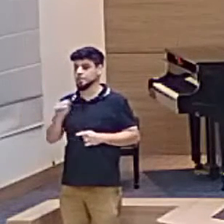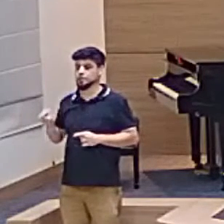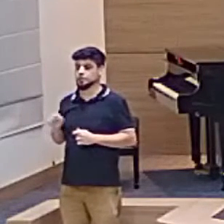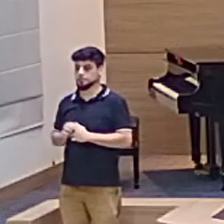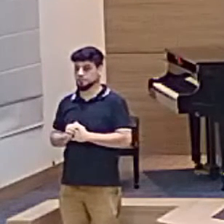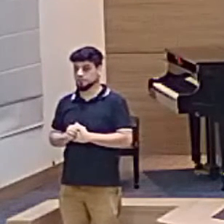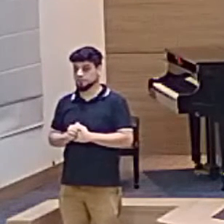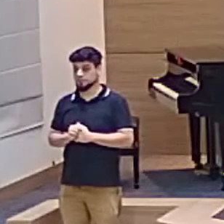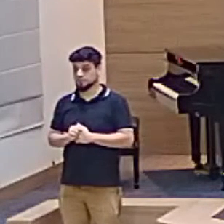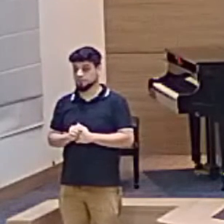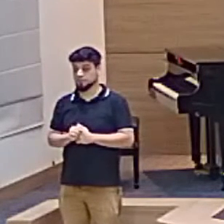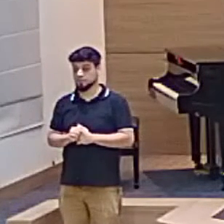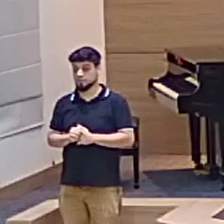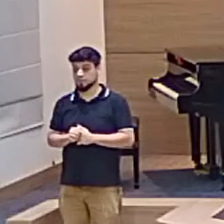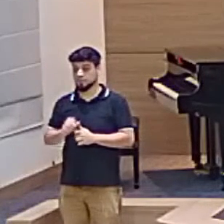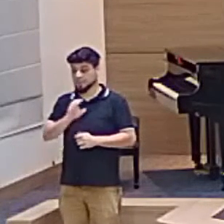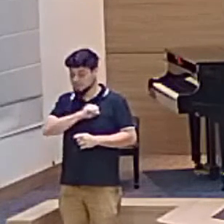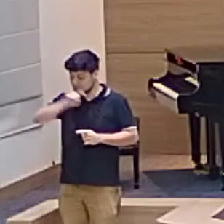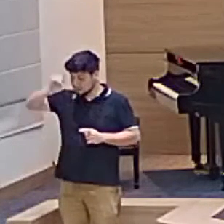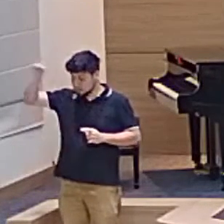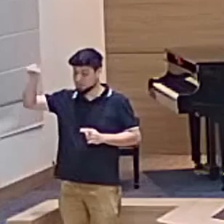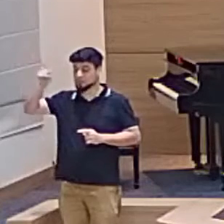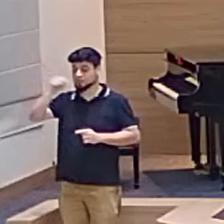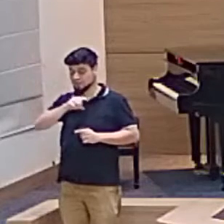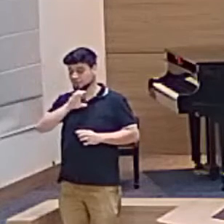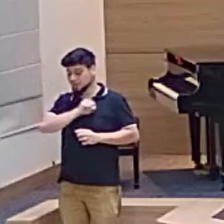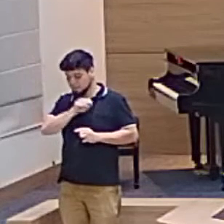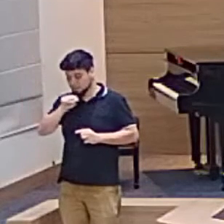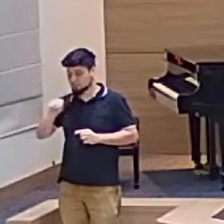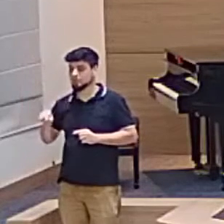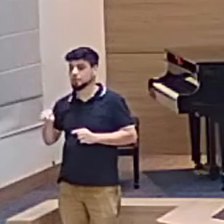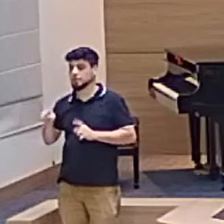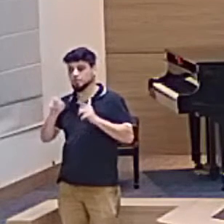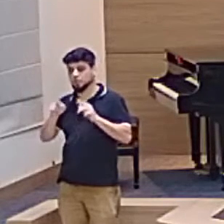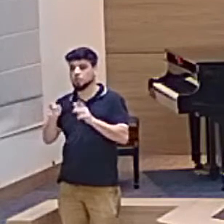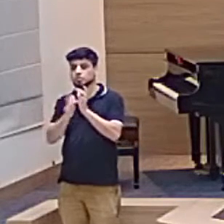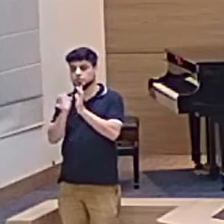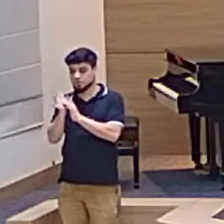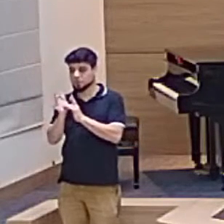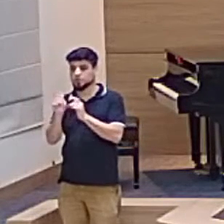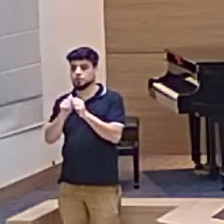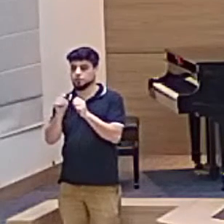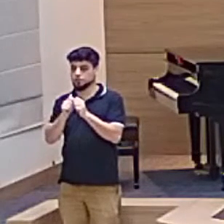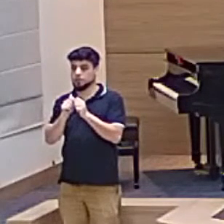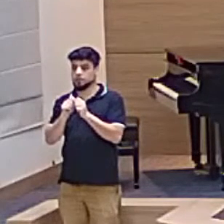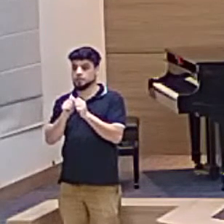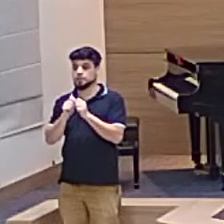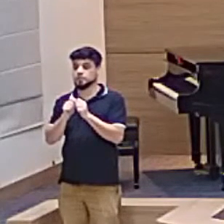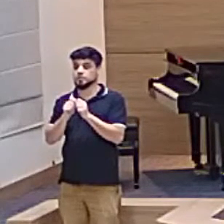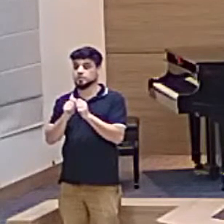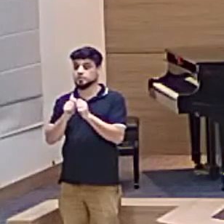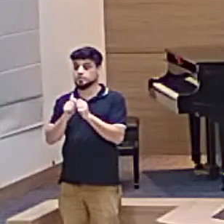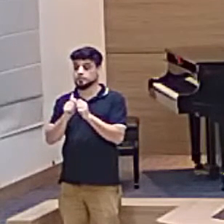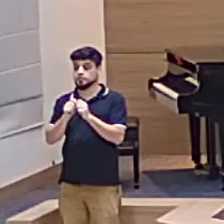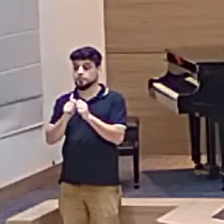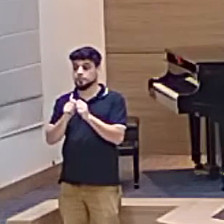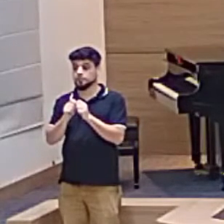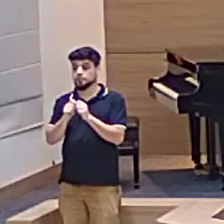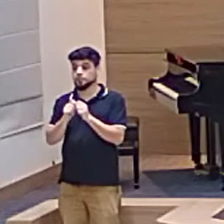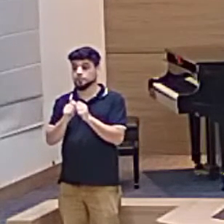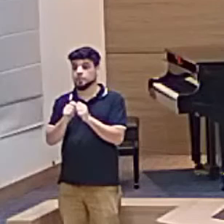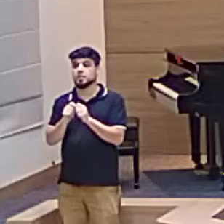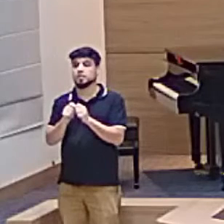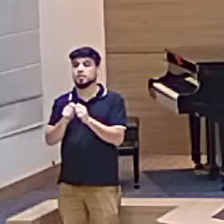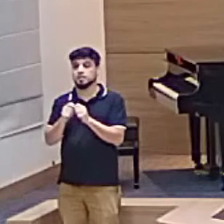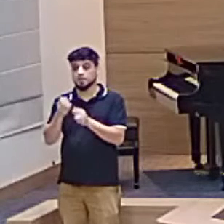Deus de verdade ele vai te amar e se entregar a você como Cristo se entregou pela igreja irmãos é relacionamento